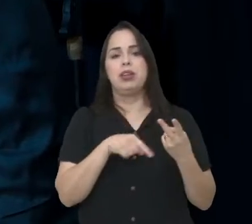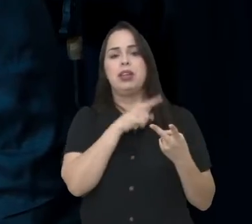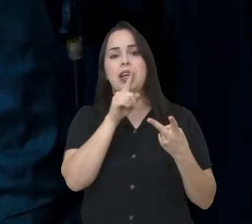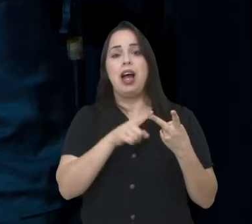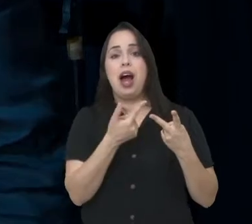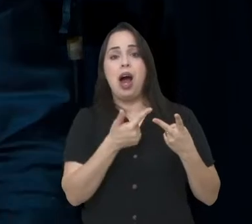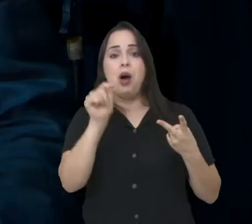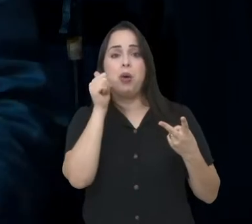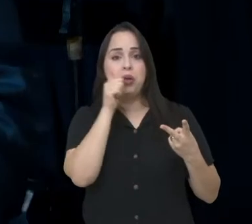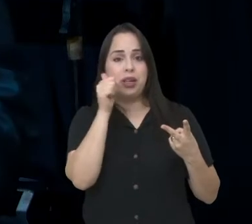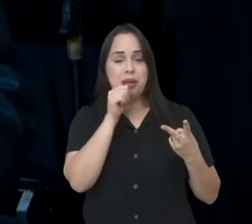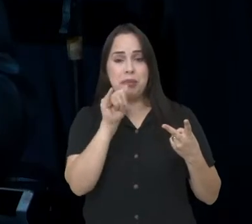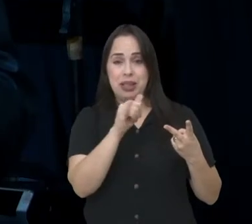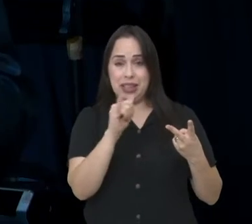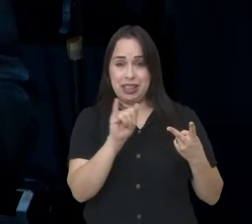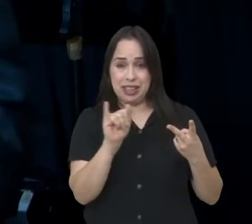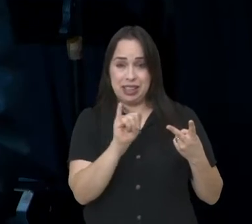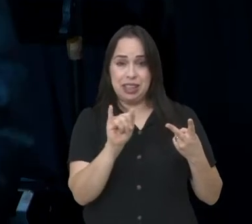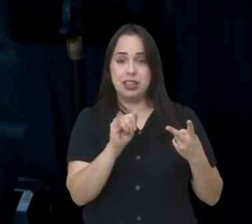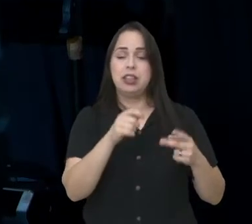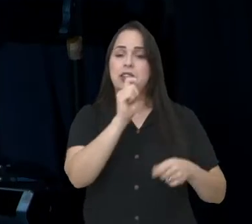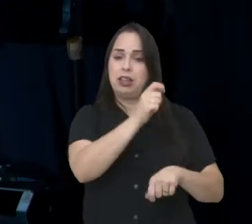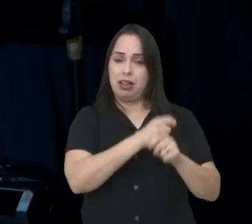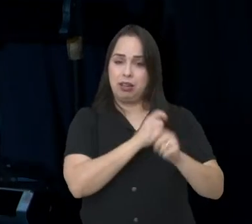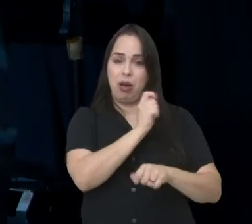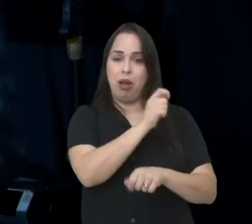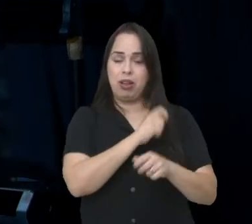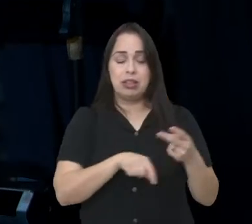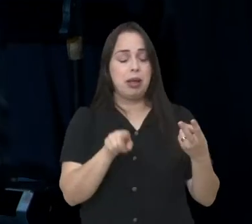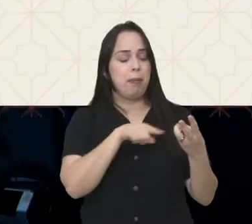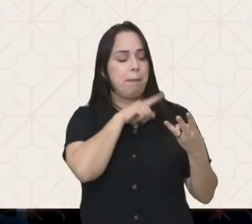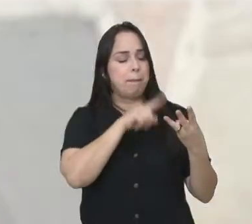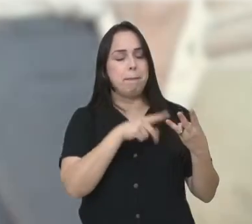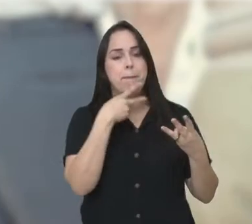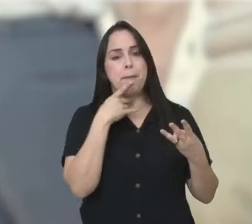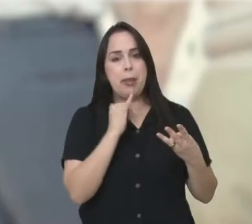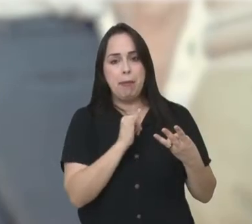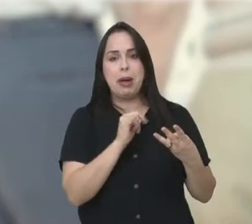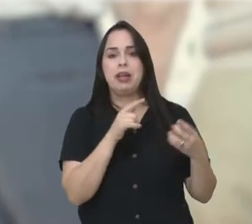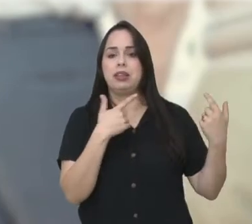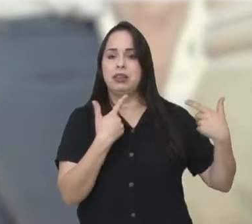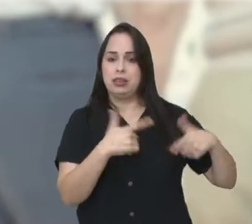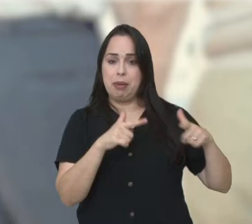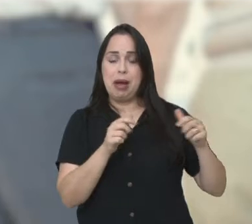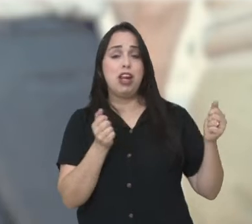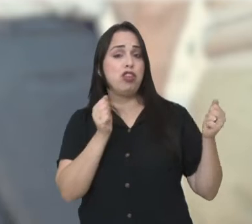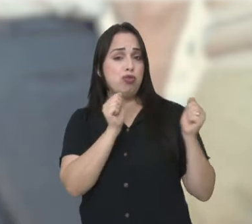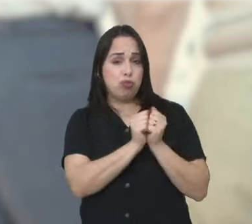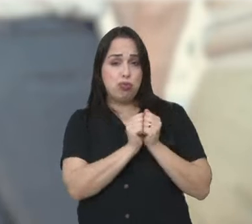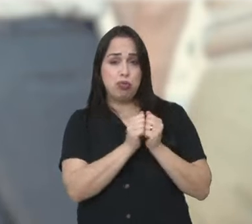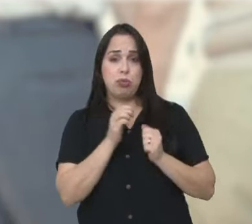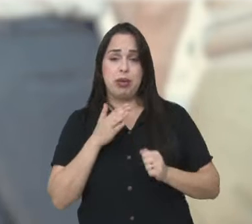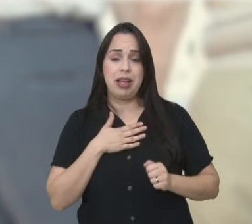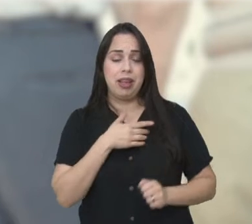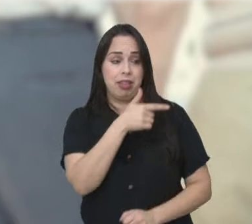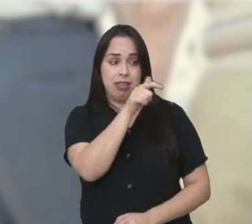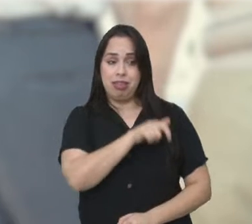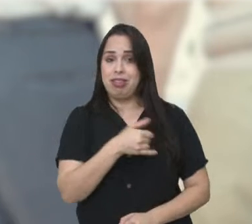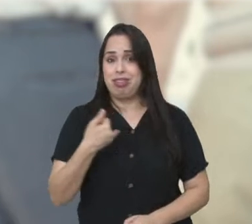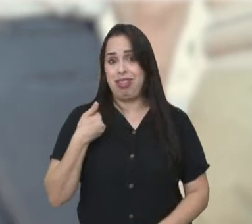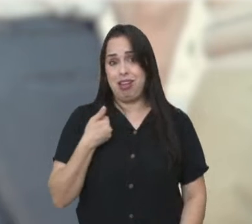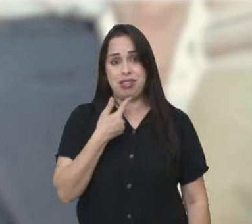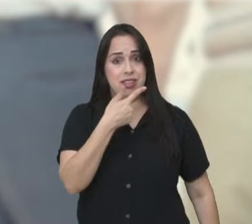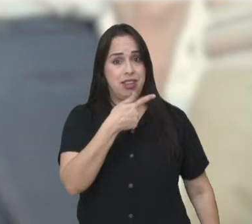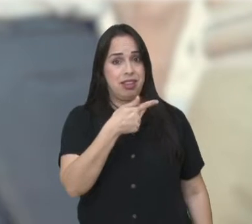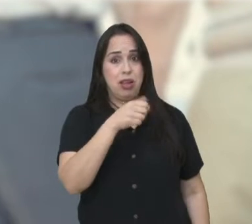toca bateria, todos tocam, né? As duas irmãs tocam bateria. Meu pai trabalha com a gente até hoje, né? Inclusive tem 78 anos e está